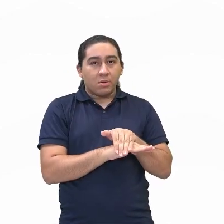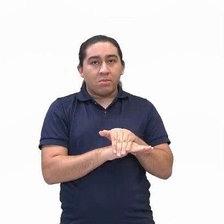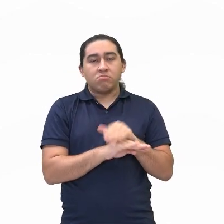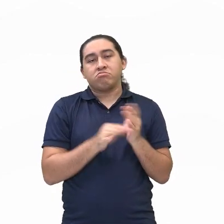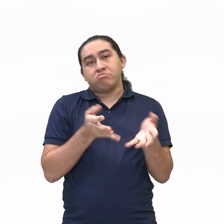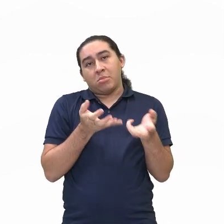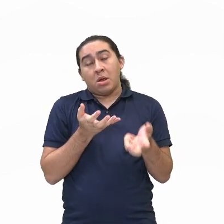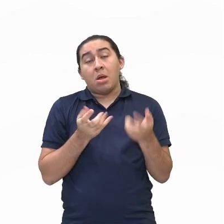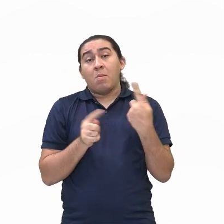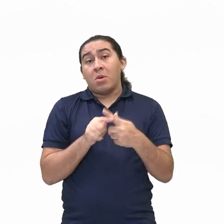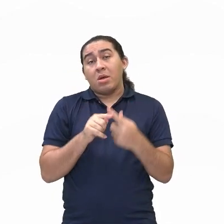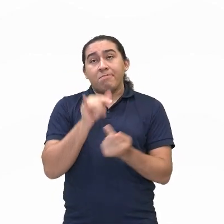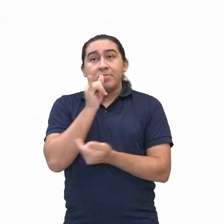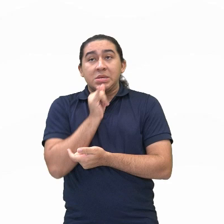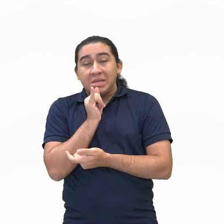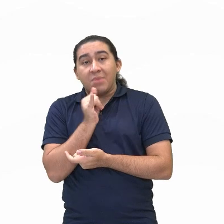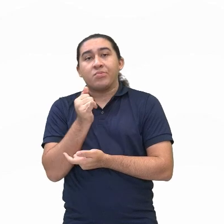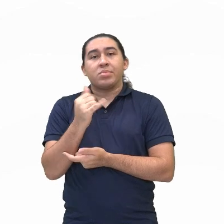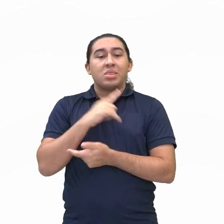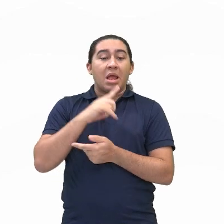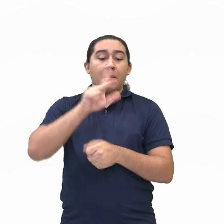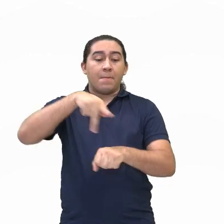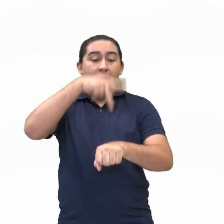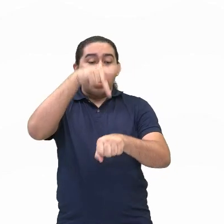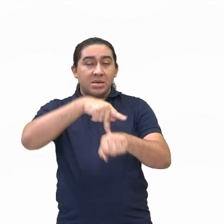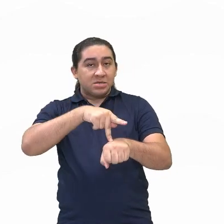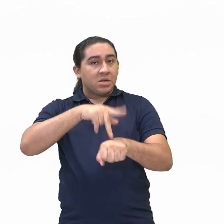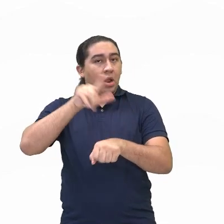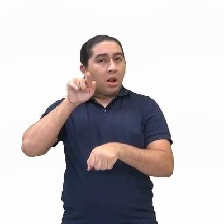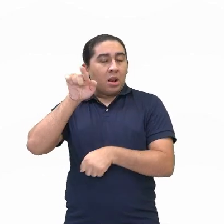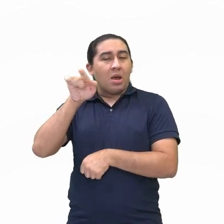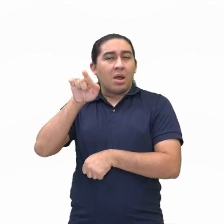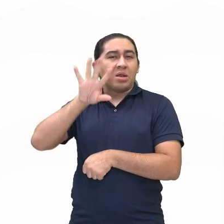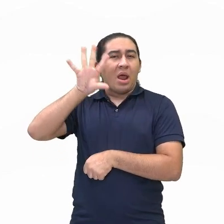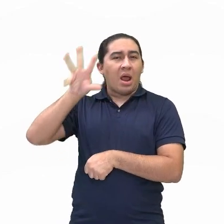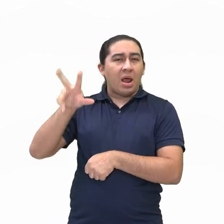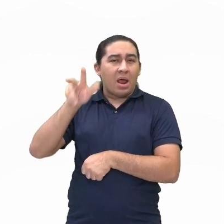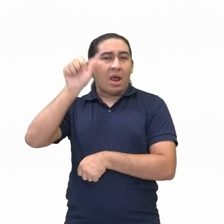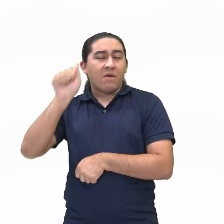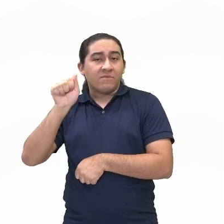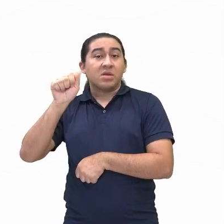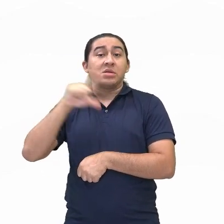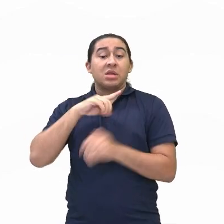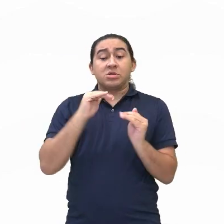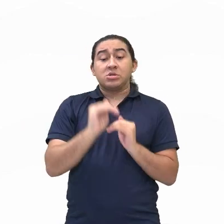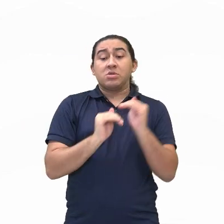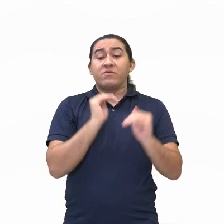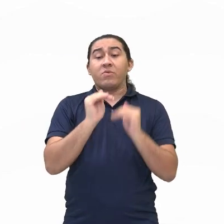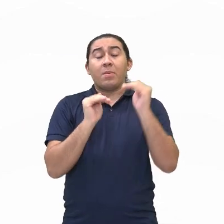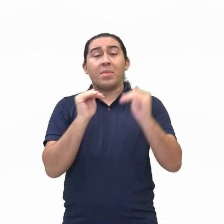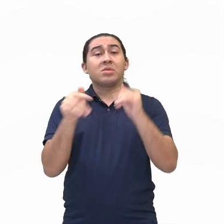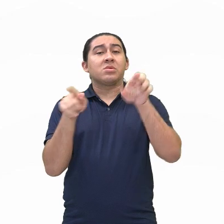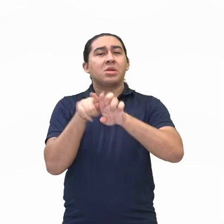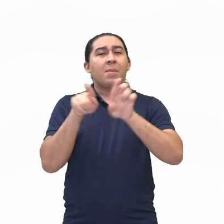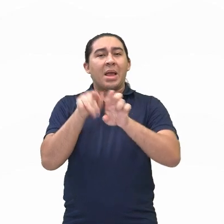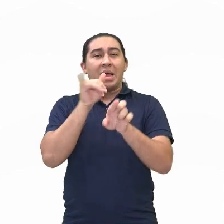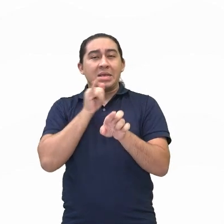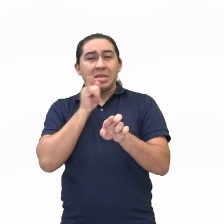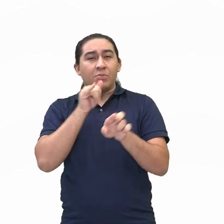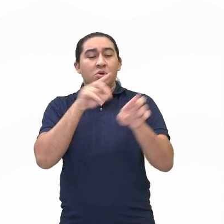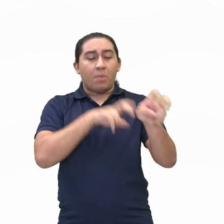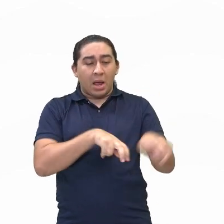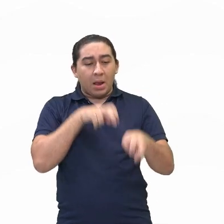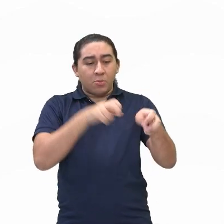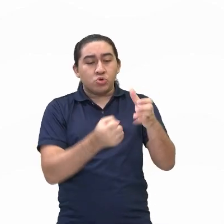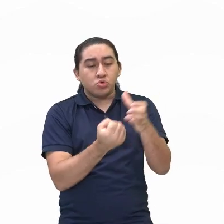país, porque, por exemplo, existem países africanos, né, que ainda está em desenvolvimento, que acaba vendendo aquela matéria-prima bem